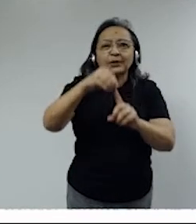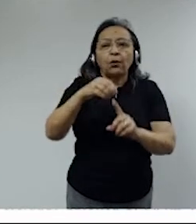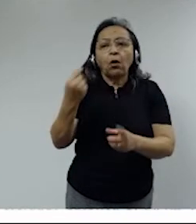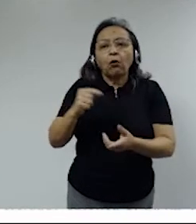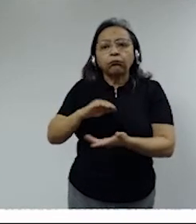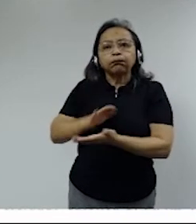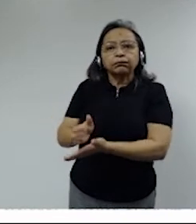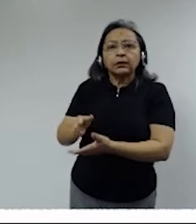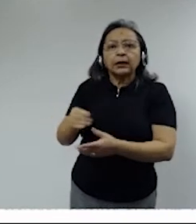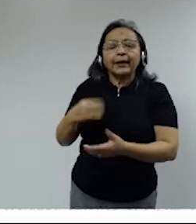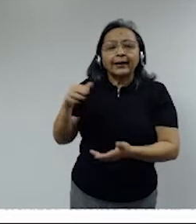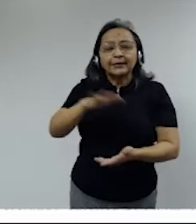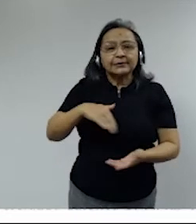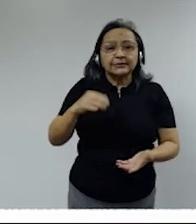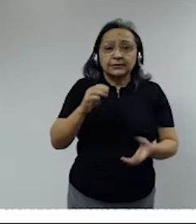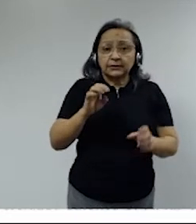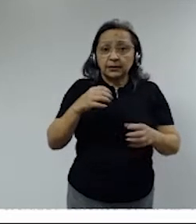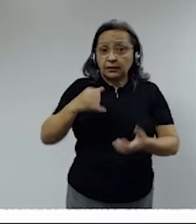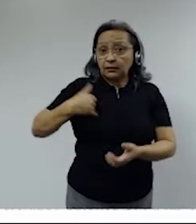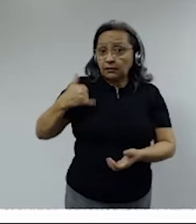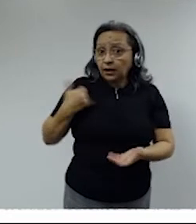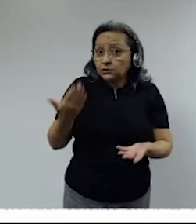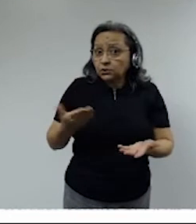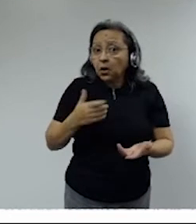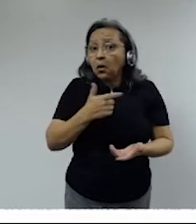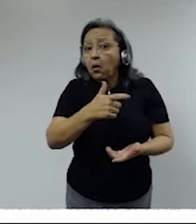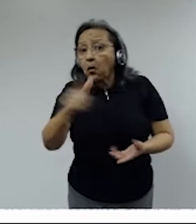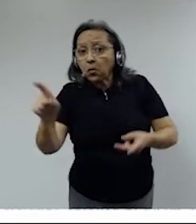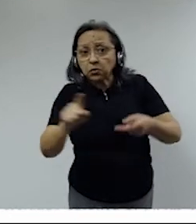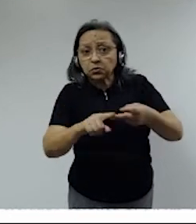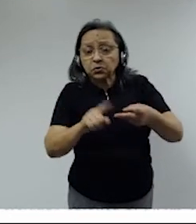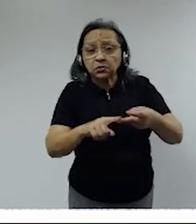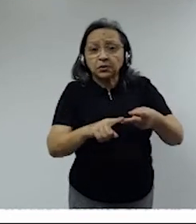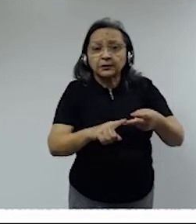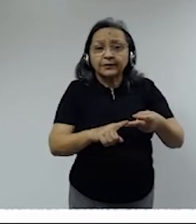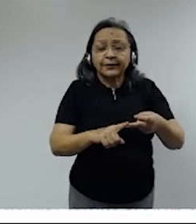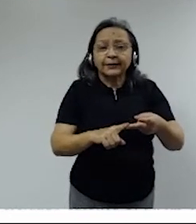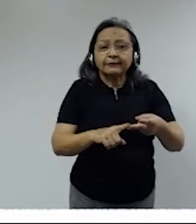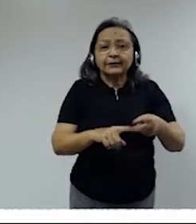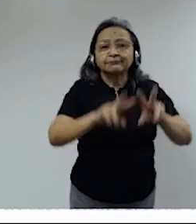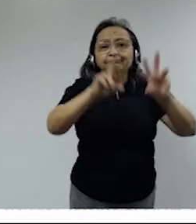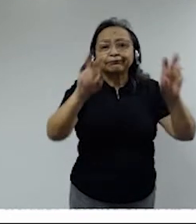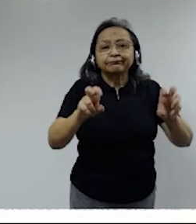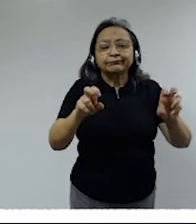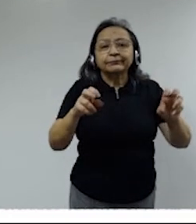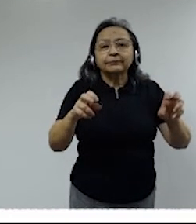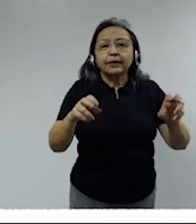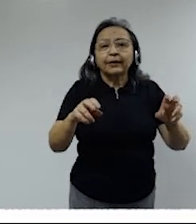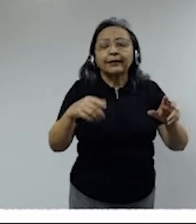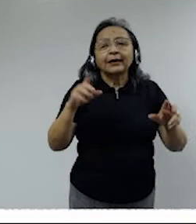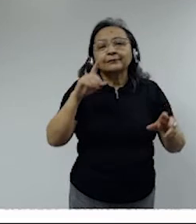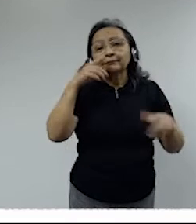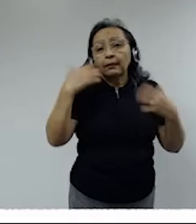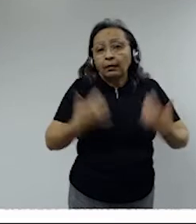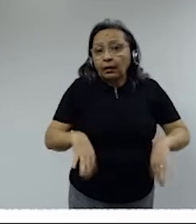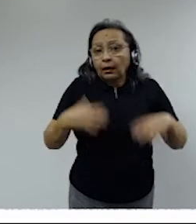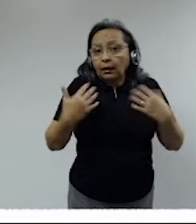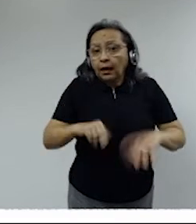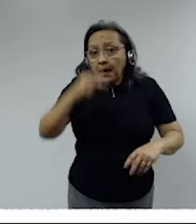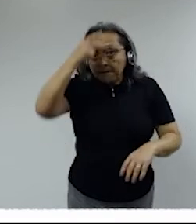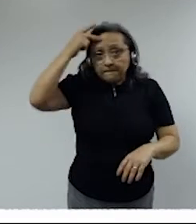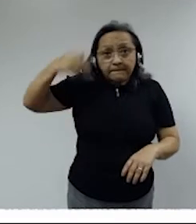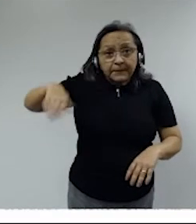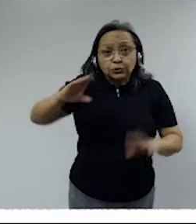discriminação em relação ao fator etário, outros sequer falam sobre a questão da vulnerabilidade de pessoas